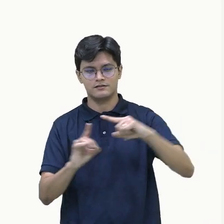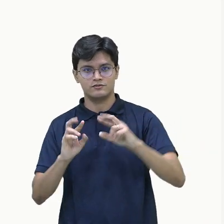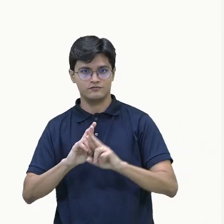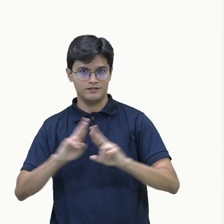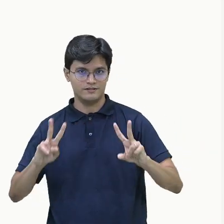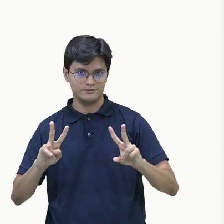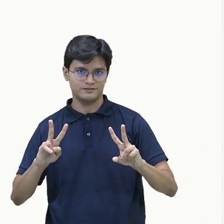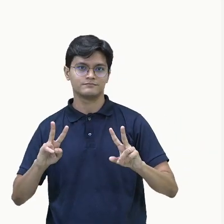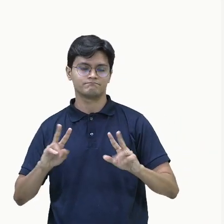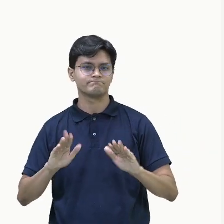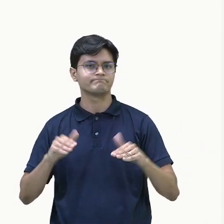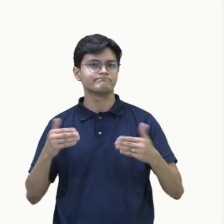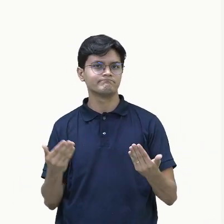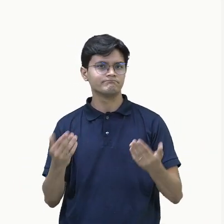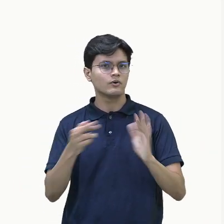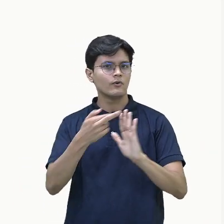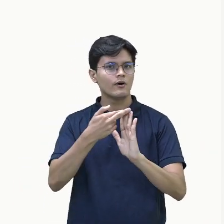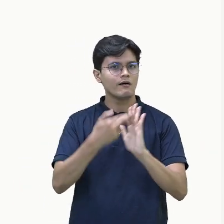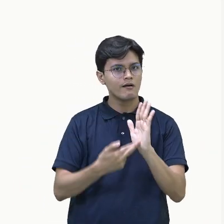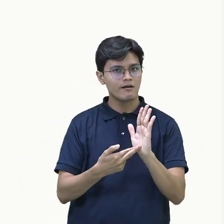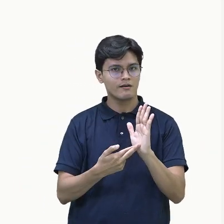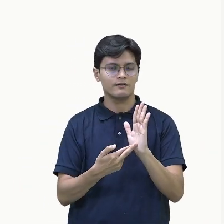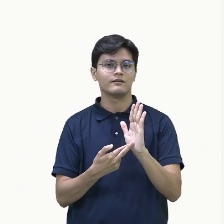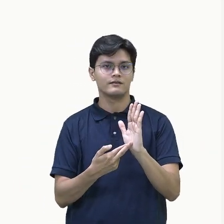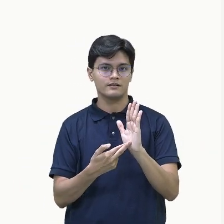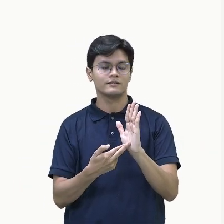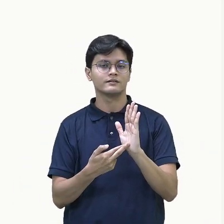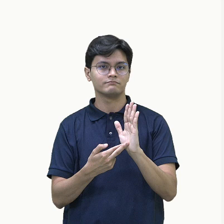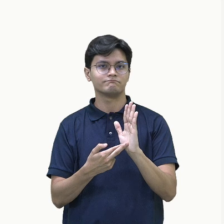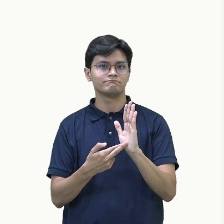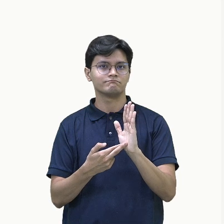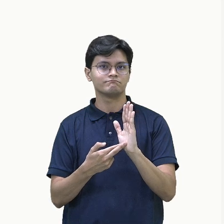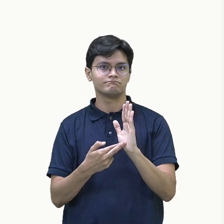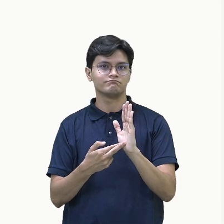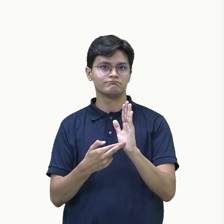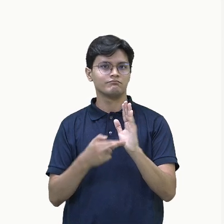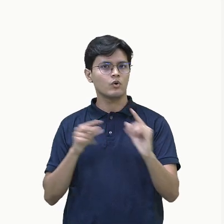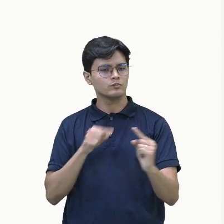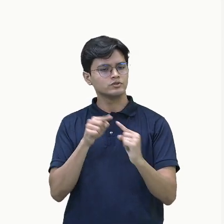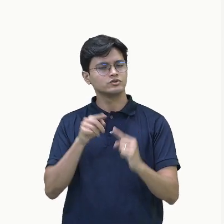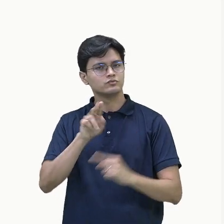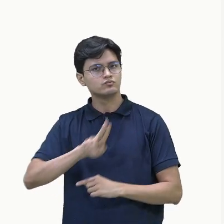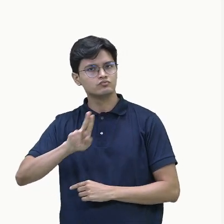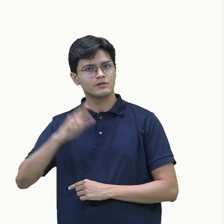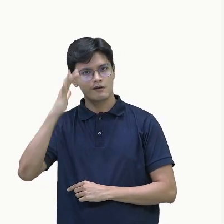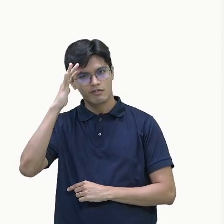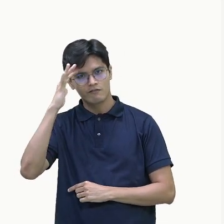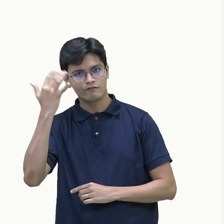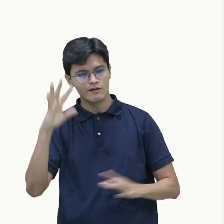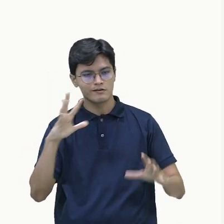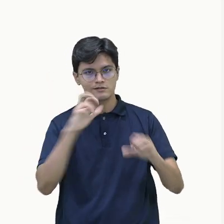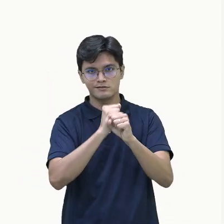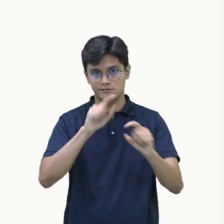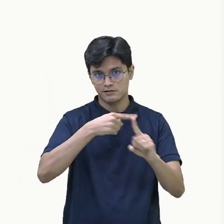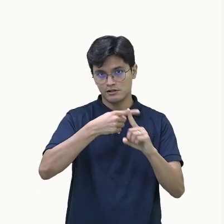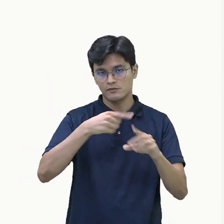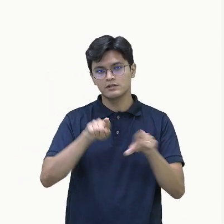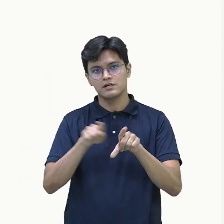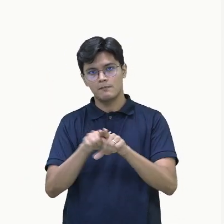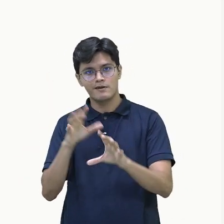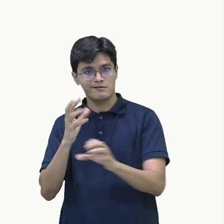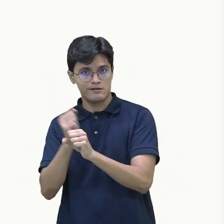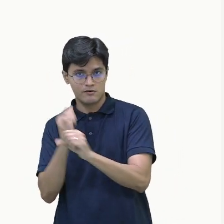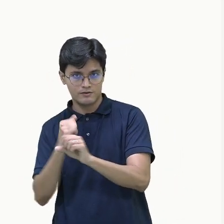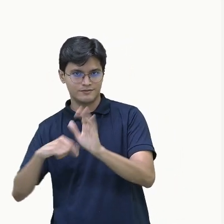Então, essa regra aqui serve para tanto para adição quanto para subtração. Então, em uma